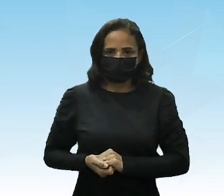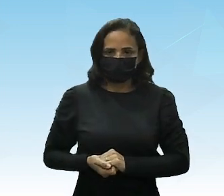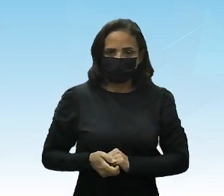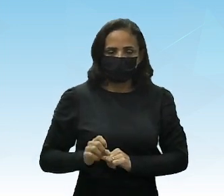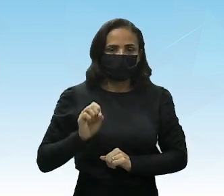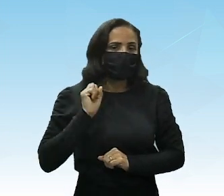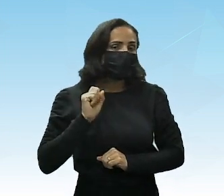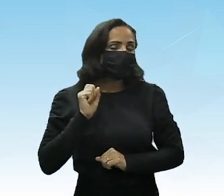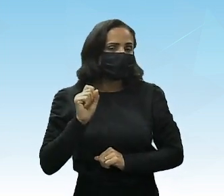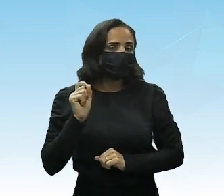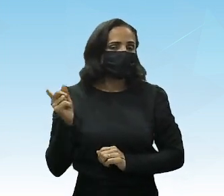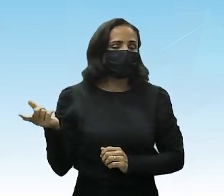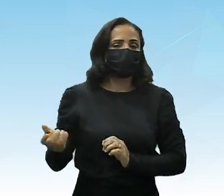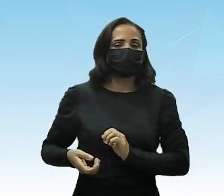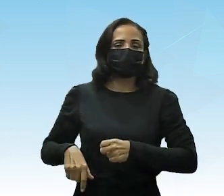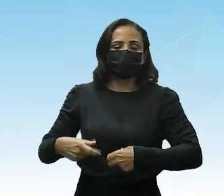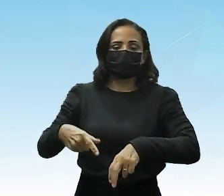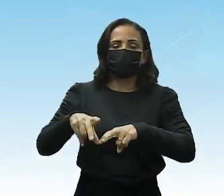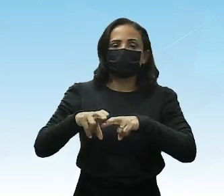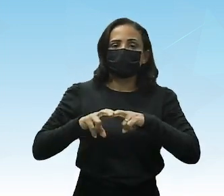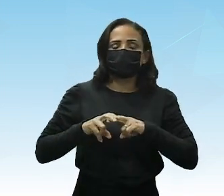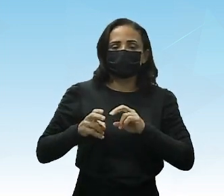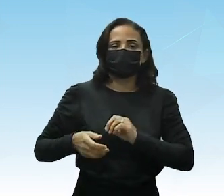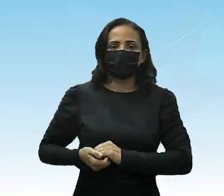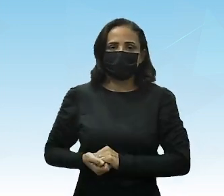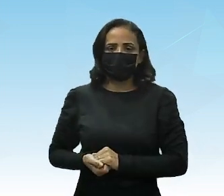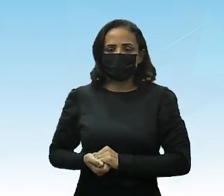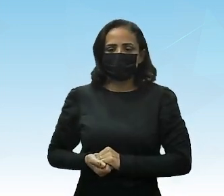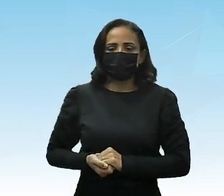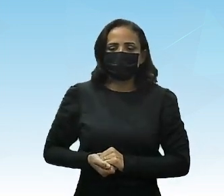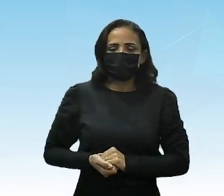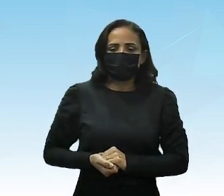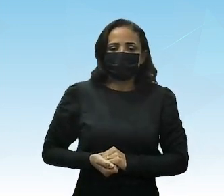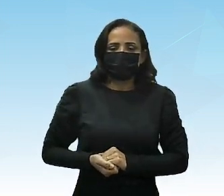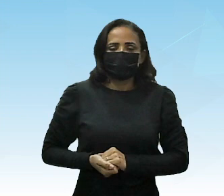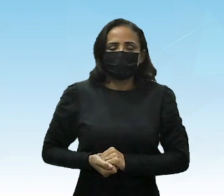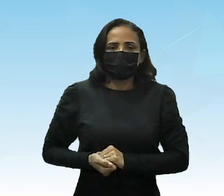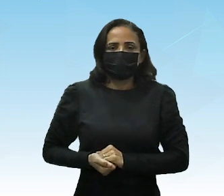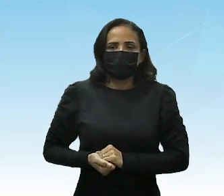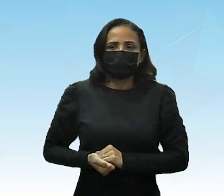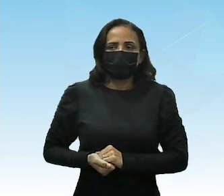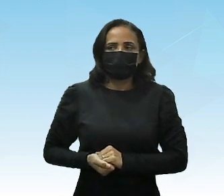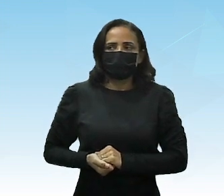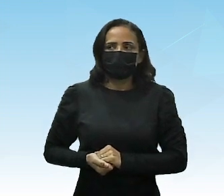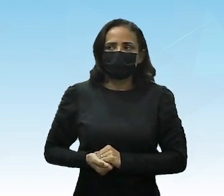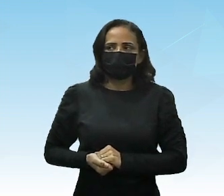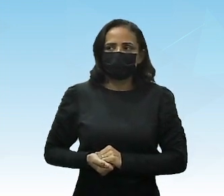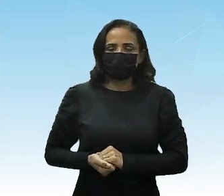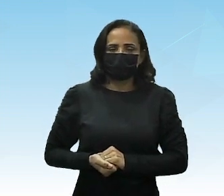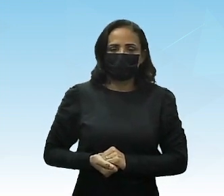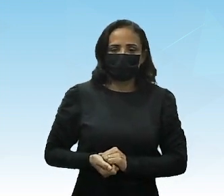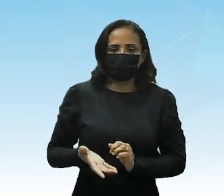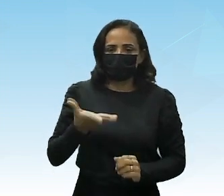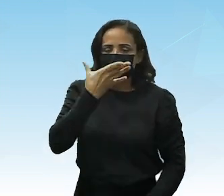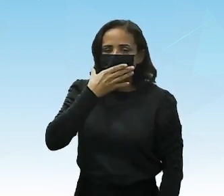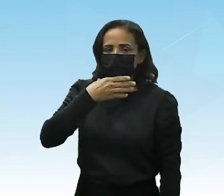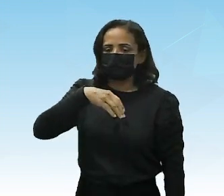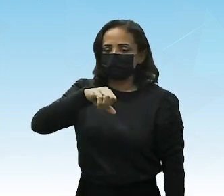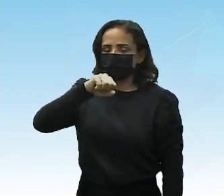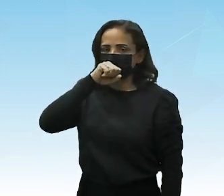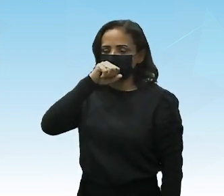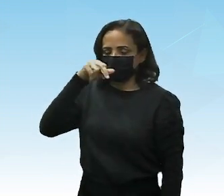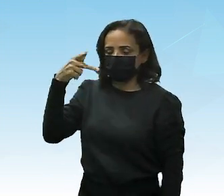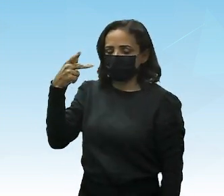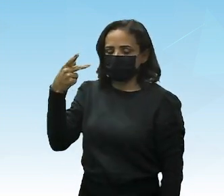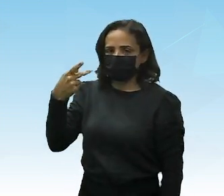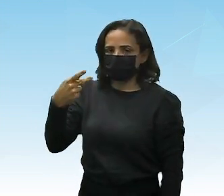Só tem um quadro para isso acontecer. Vê, é assim. Olhe, o pai do indivíduo, preste